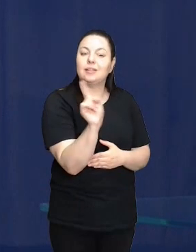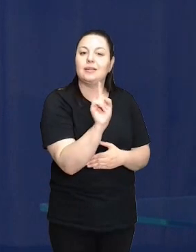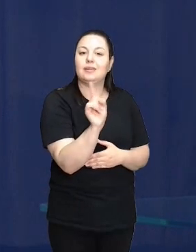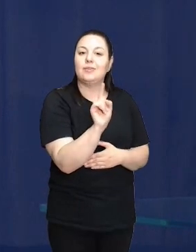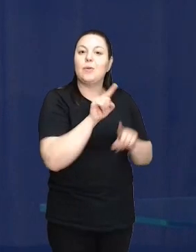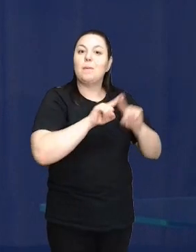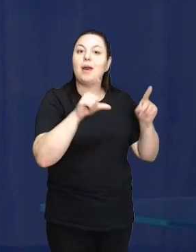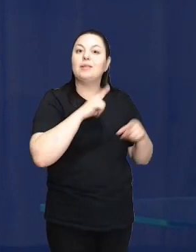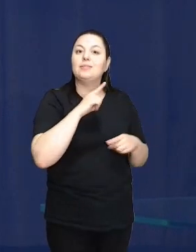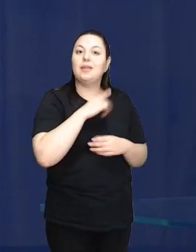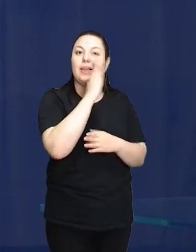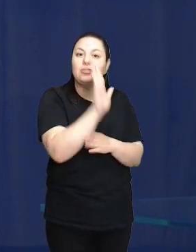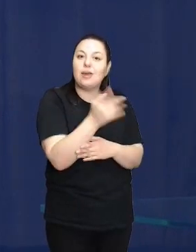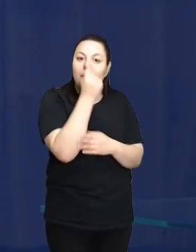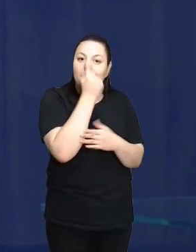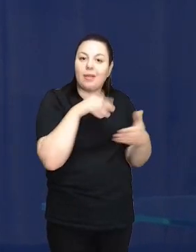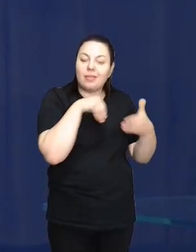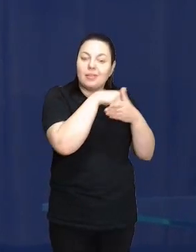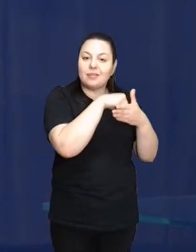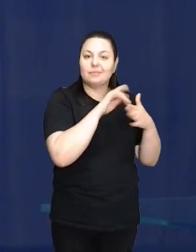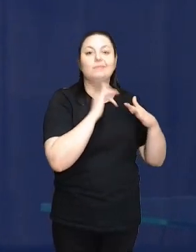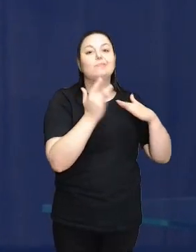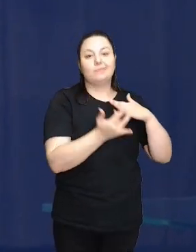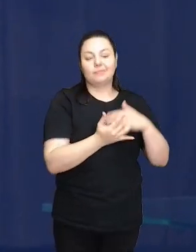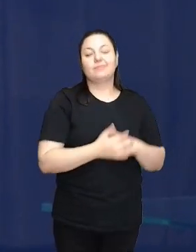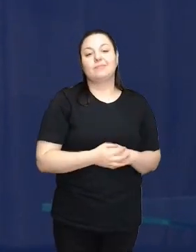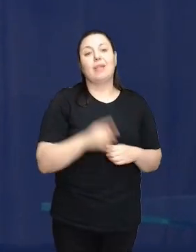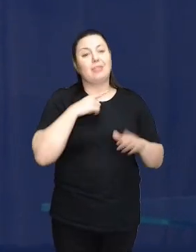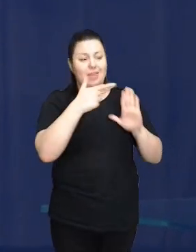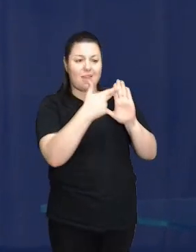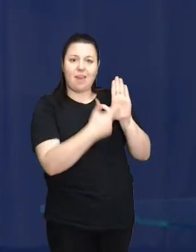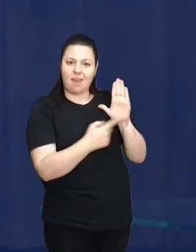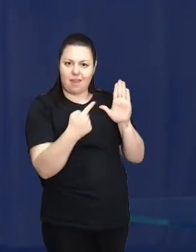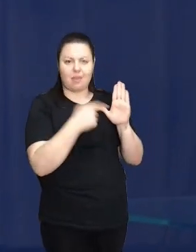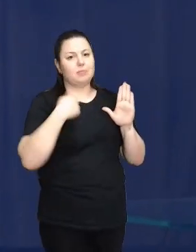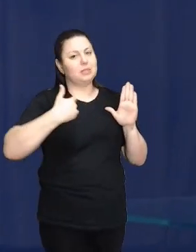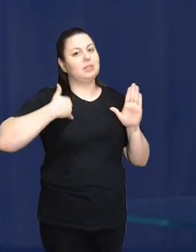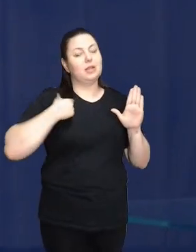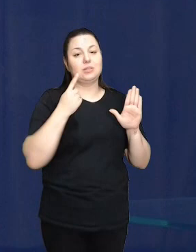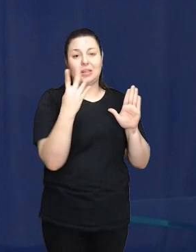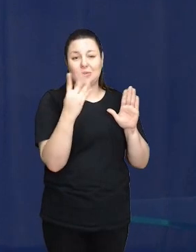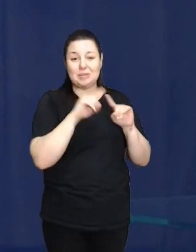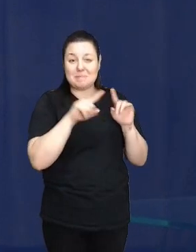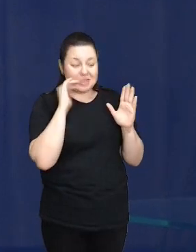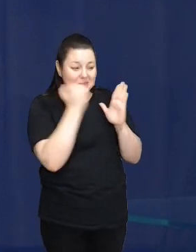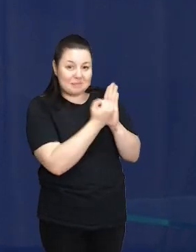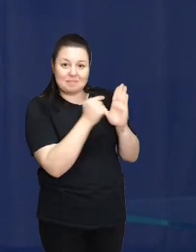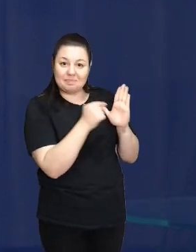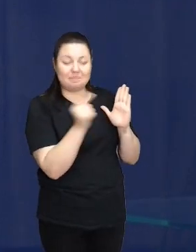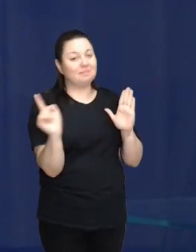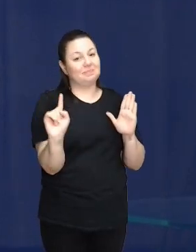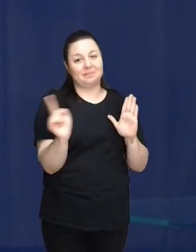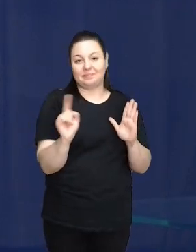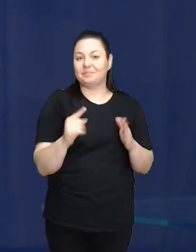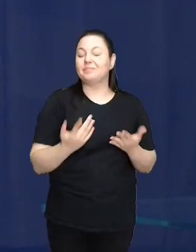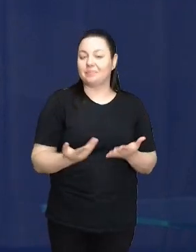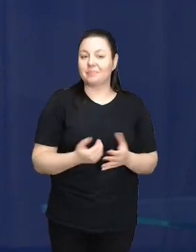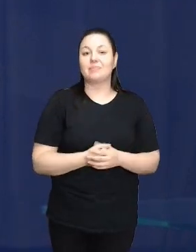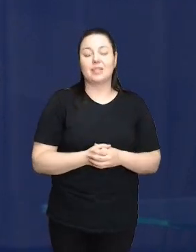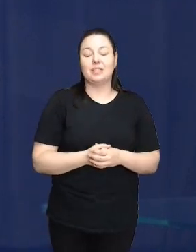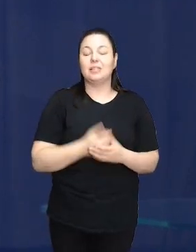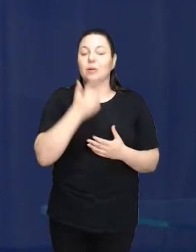a partir dos 13 anos, mas isso não acontece. Então, eu acho que a gente precisa olhar que, assim, a gente, do mesmo jeito que a gente